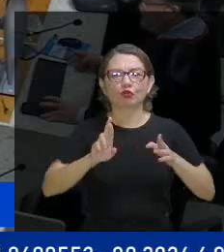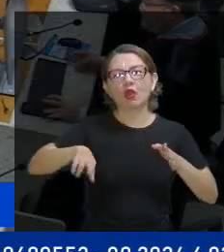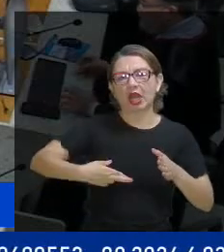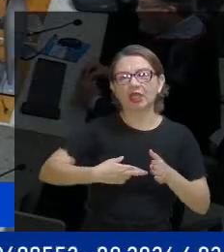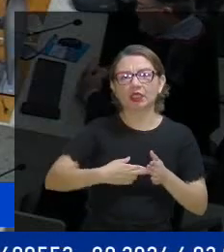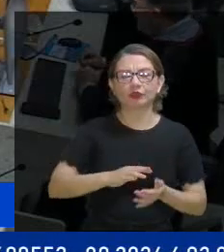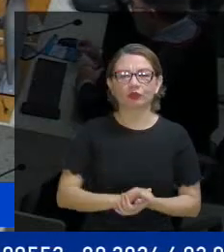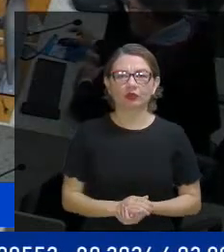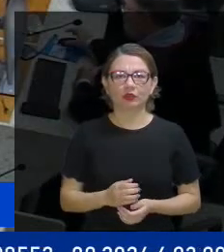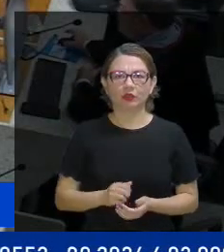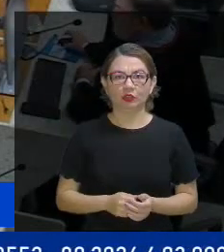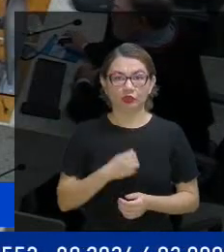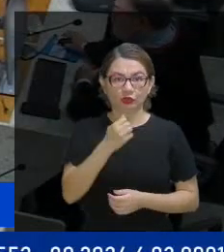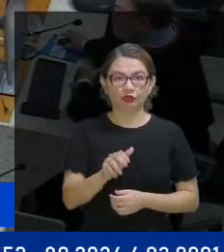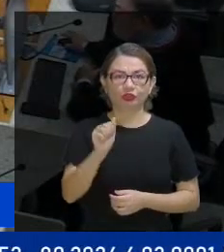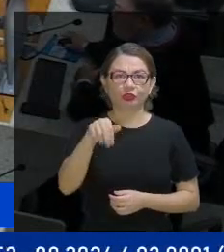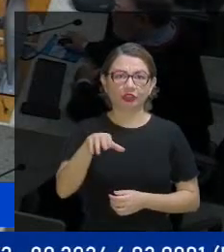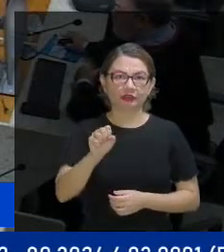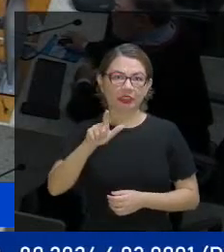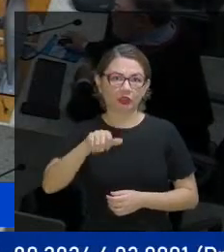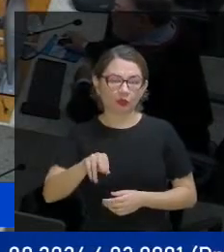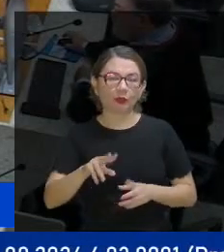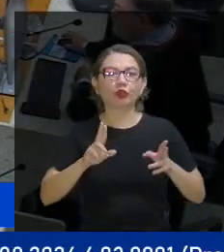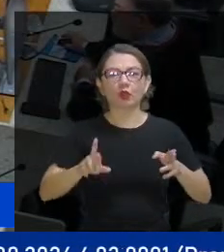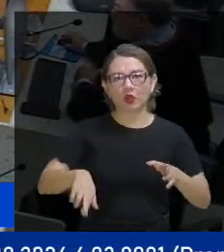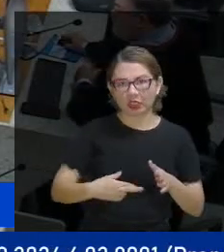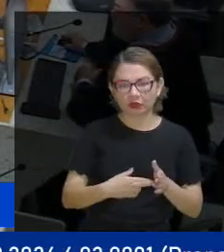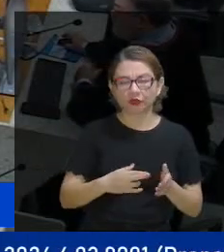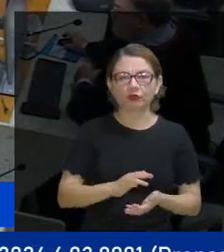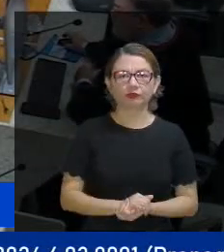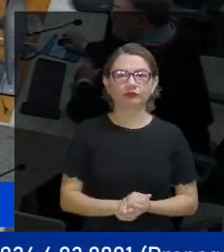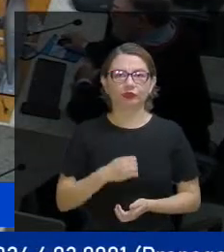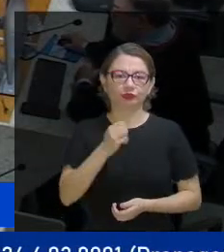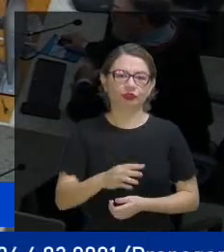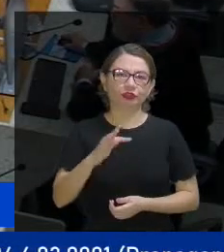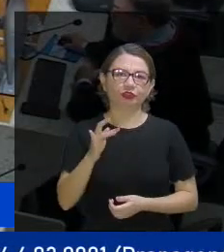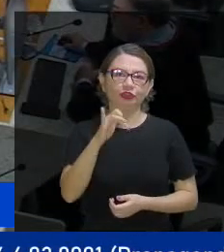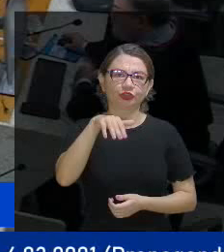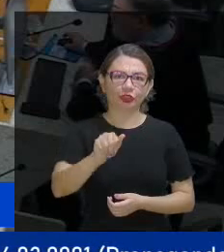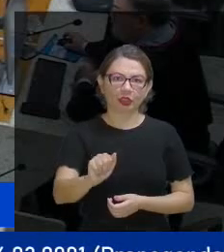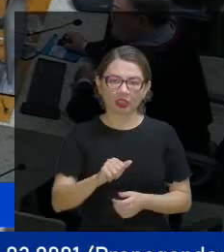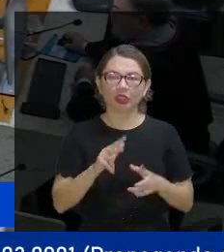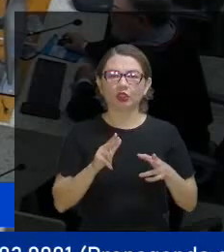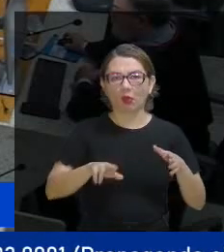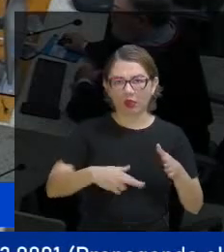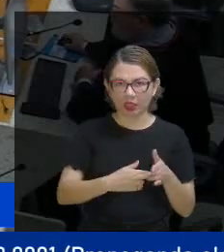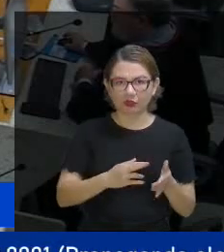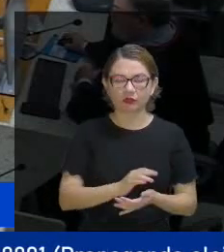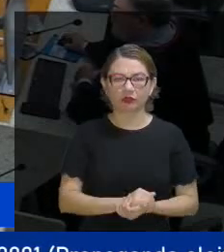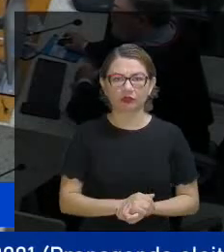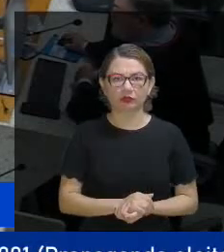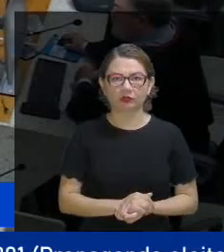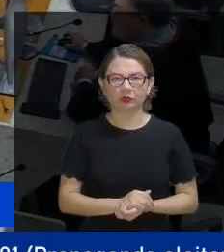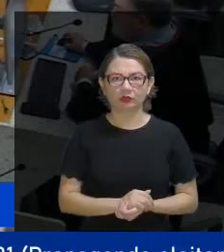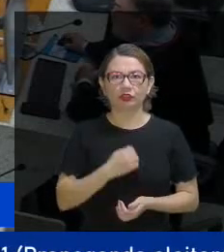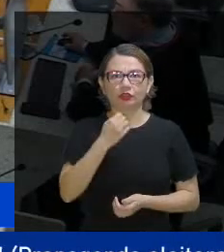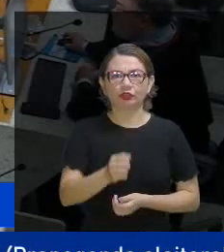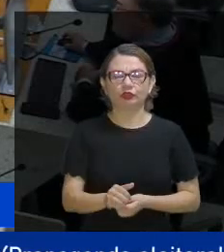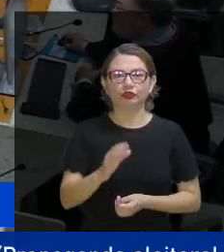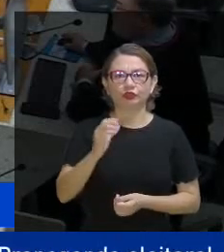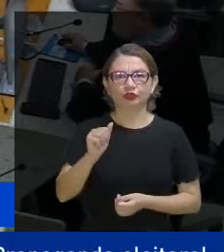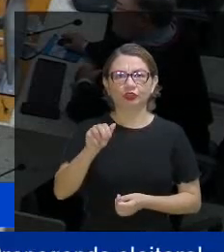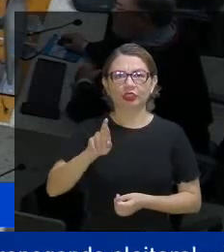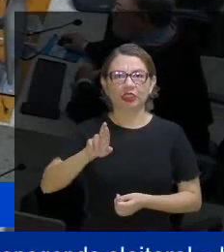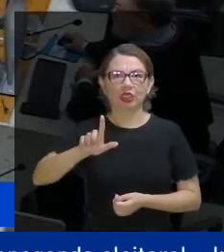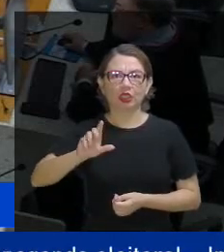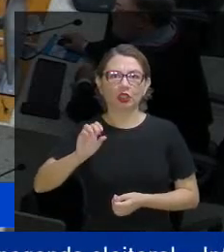senhor presidente. Juiz Anselmo Gonçalves? Também acompanho o relator. Juíza Tina Souza? O relator, presidente. Juiz